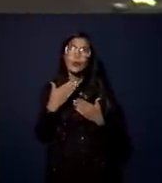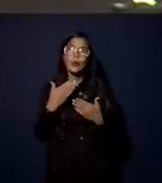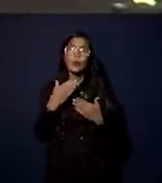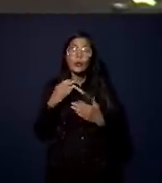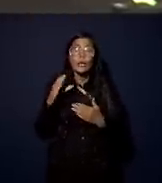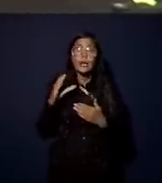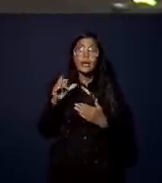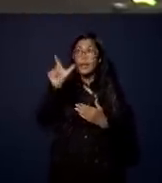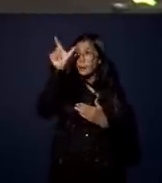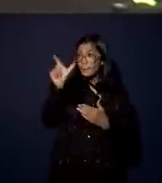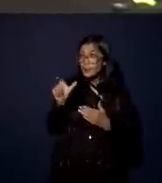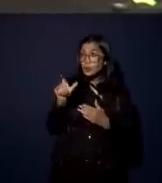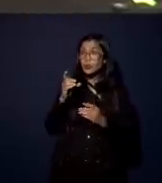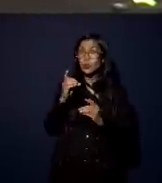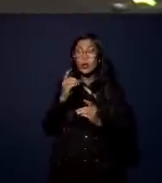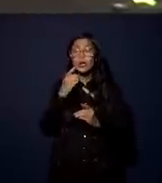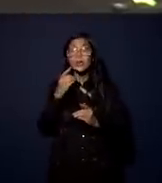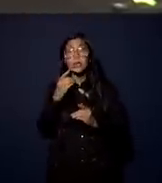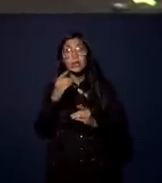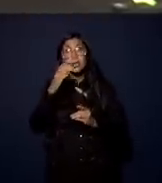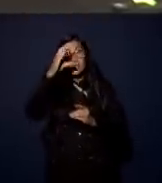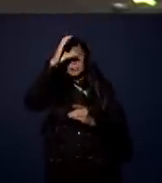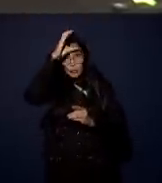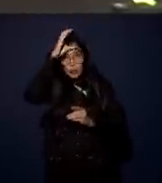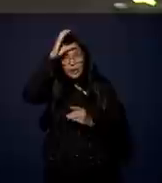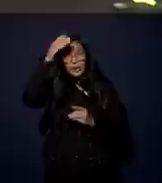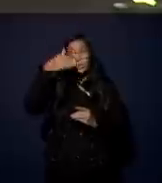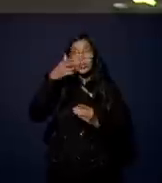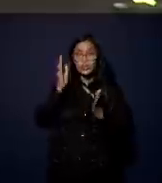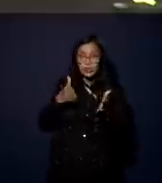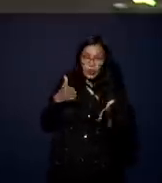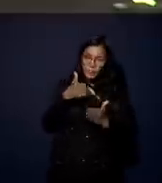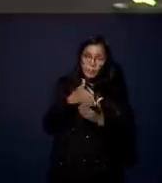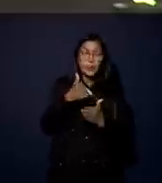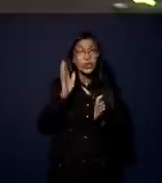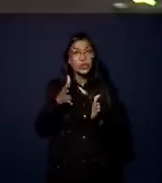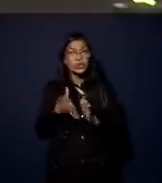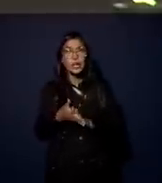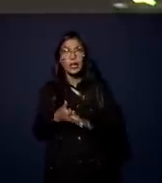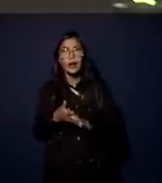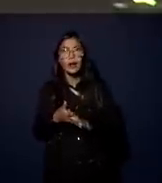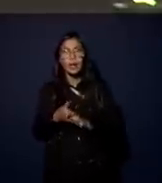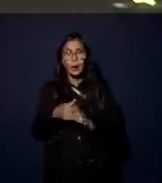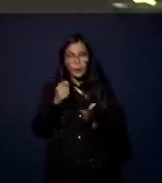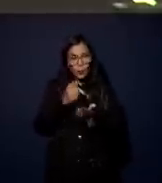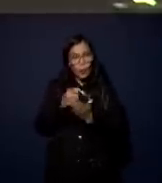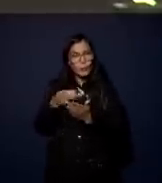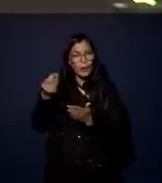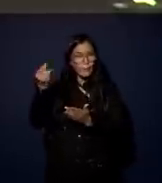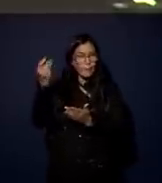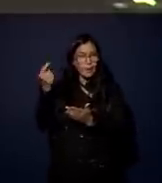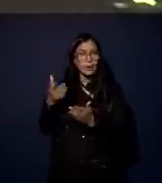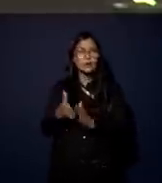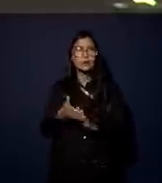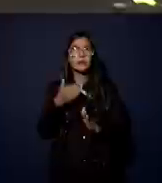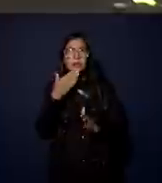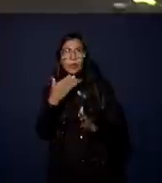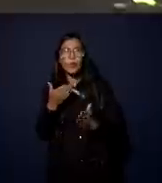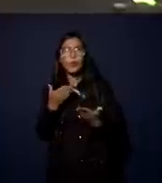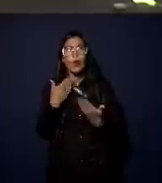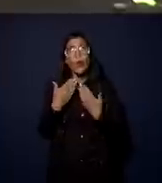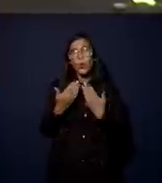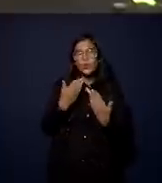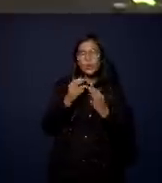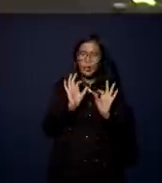que já fizeram essa relação com a via Então hoje é muito não é muito simples forçar demais mas